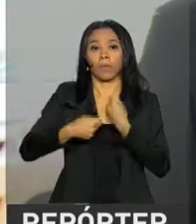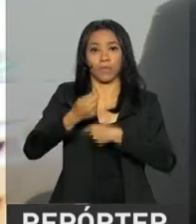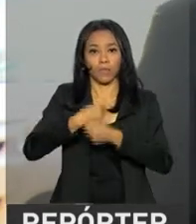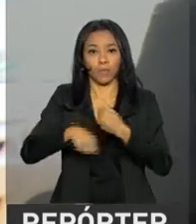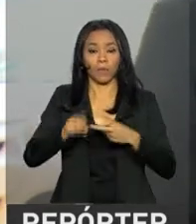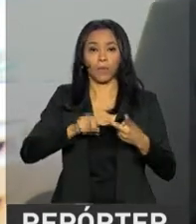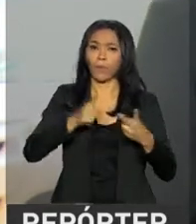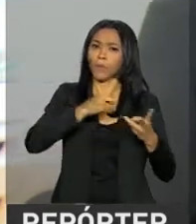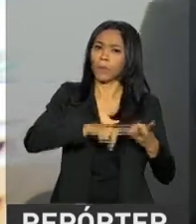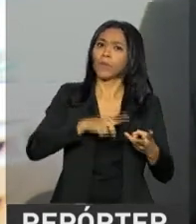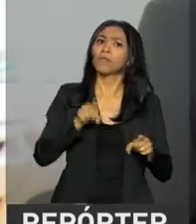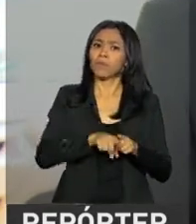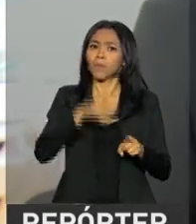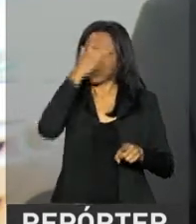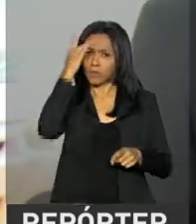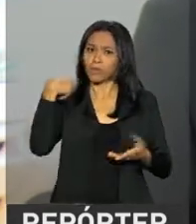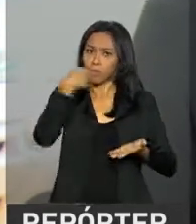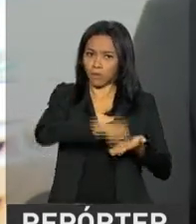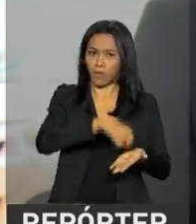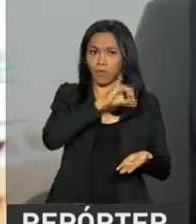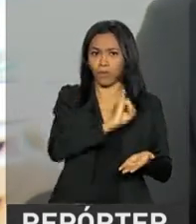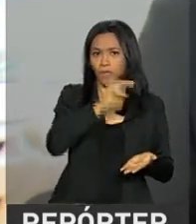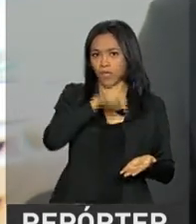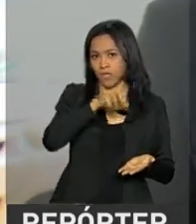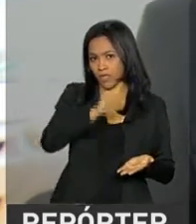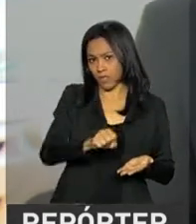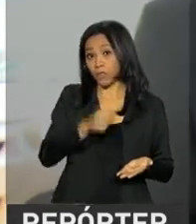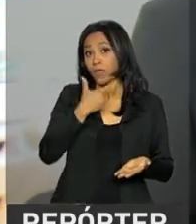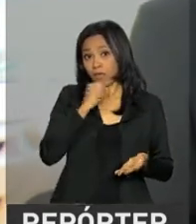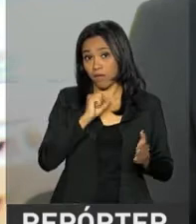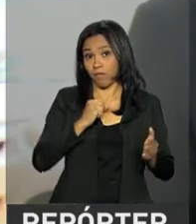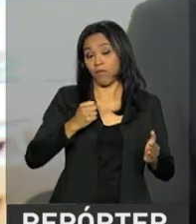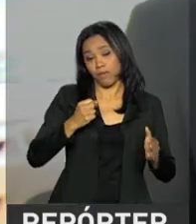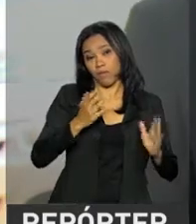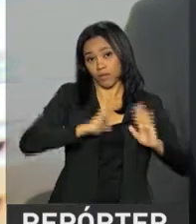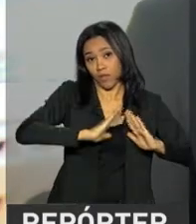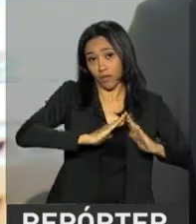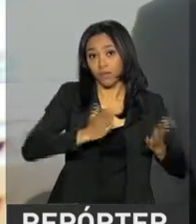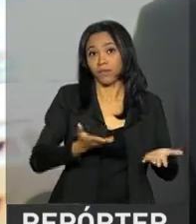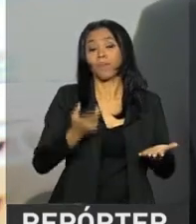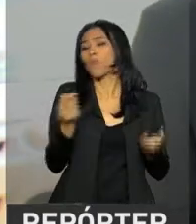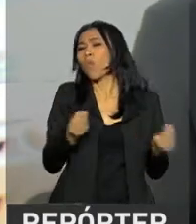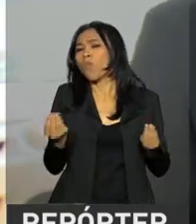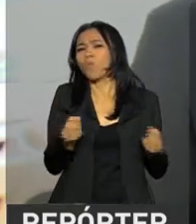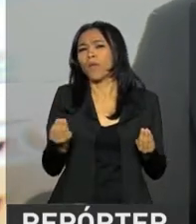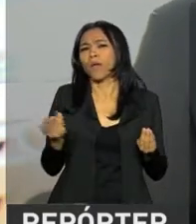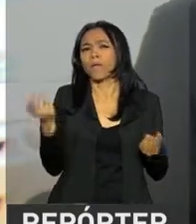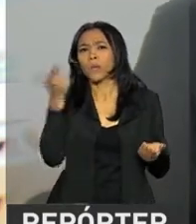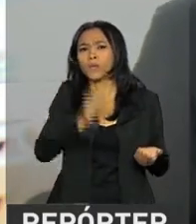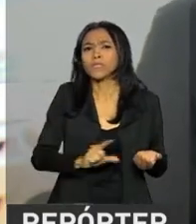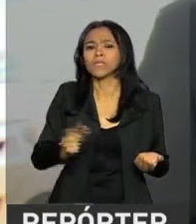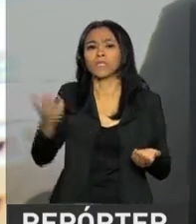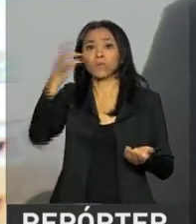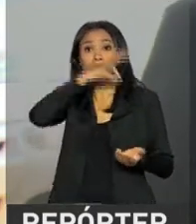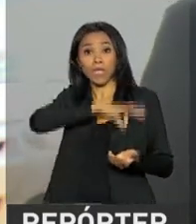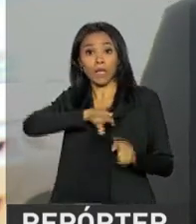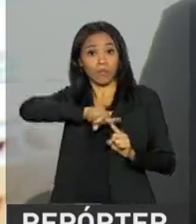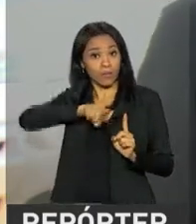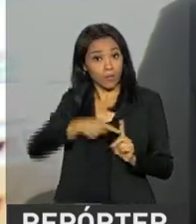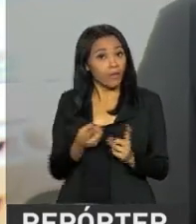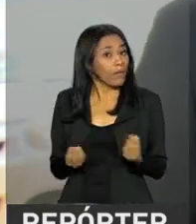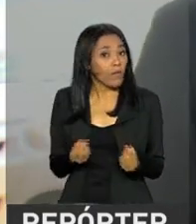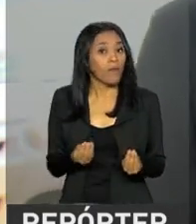contribuintes facultativos caso de donas de casa estudantes por exemplo o processo de concessão do salário maternidade